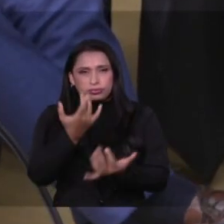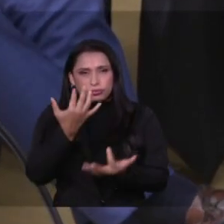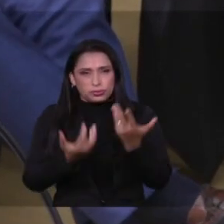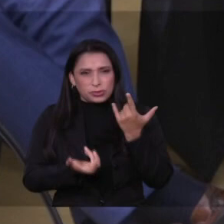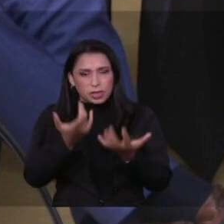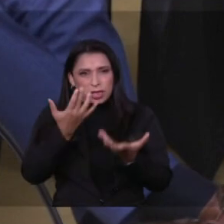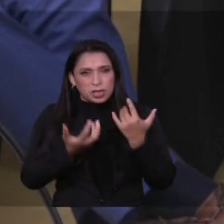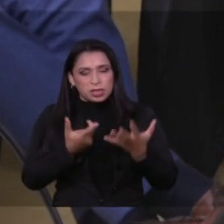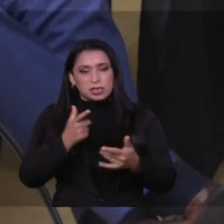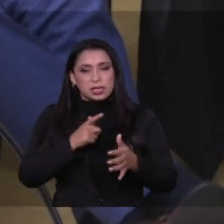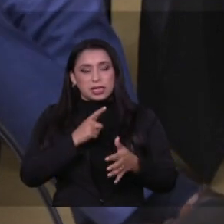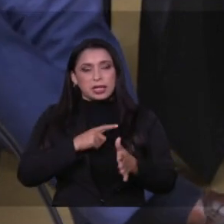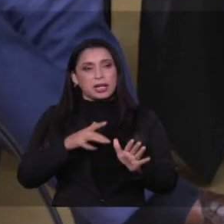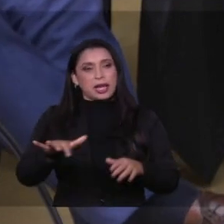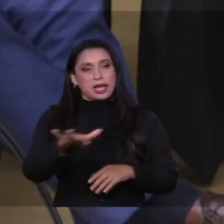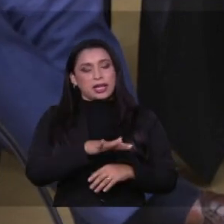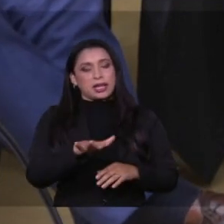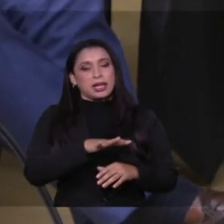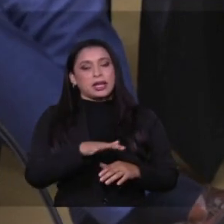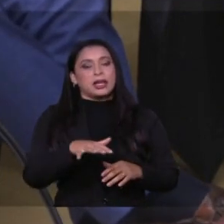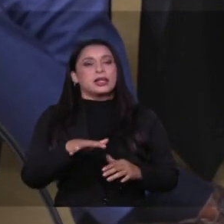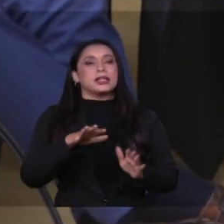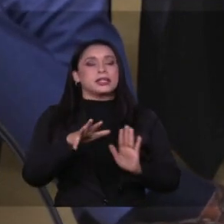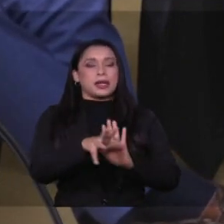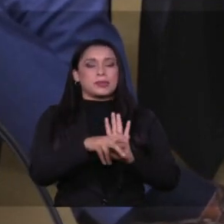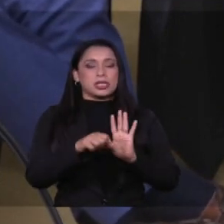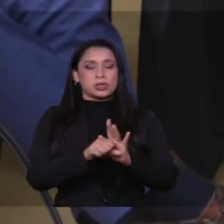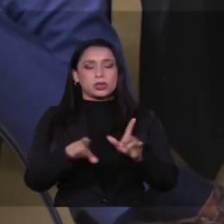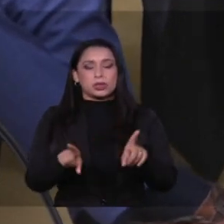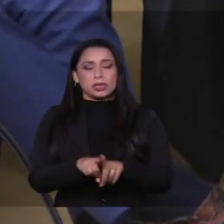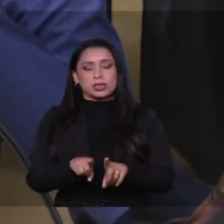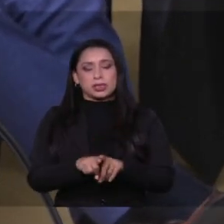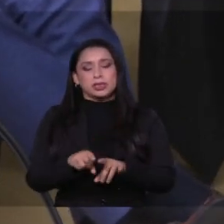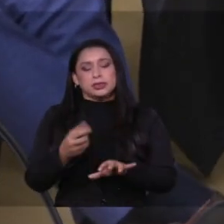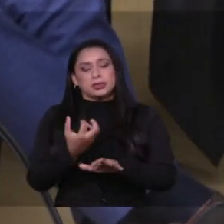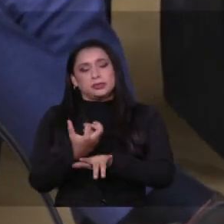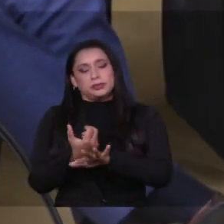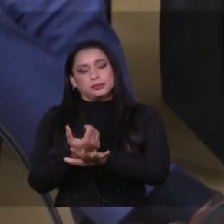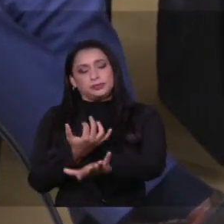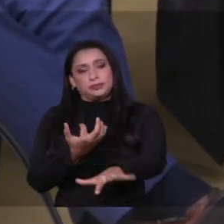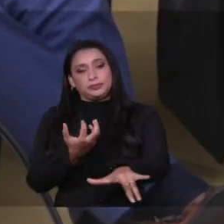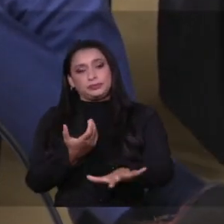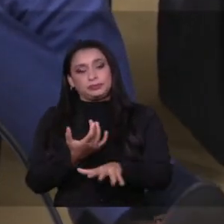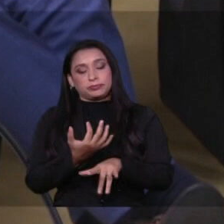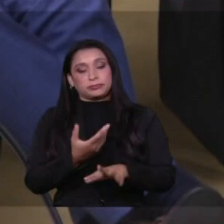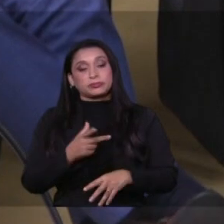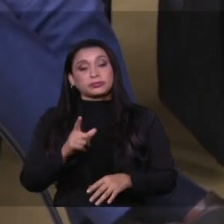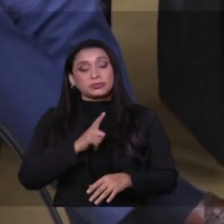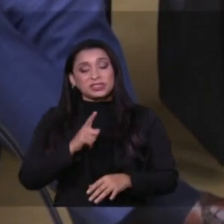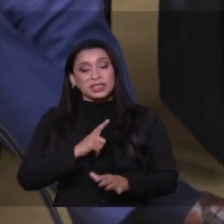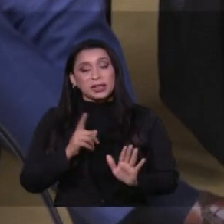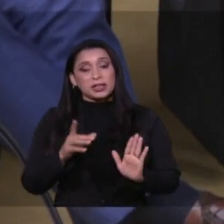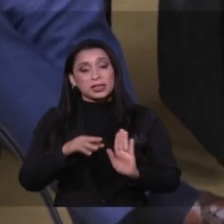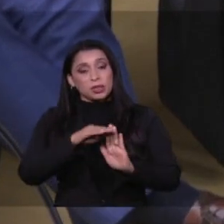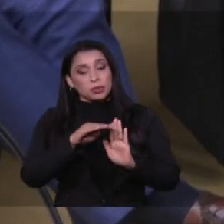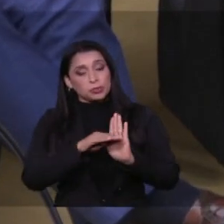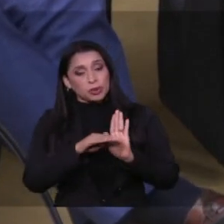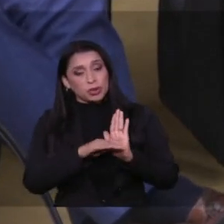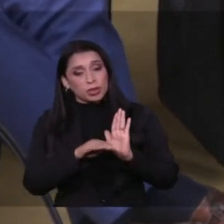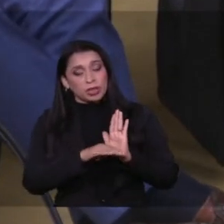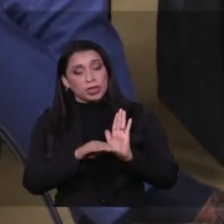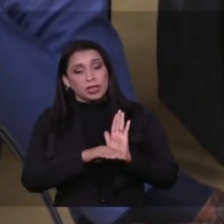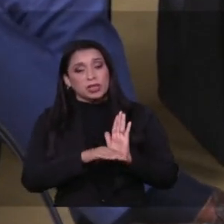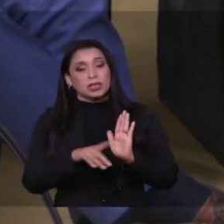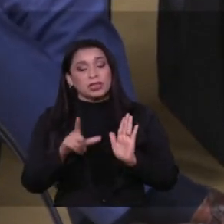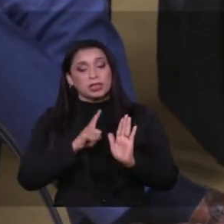da Amazônia e do Pantanal, o IBAMA reporta que, por meio do Centro Especializado Preve Fogo, implementa o Programa de Brigadas